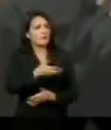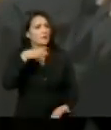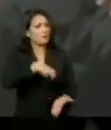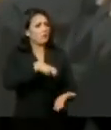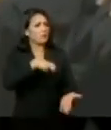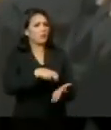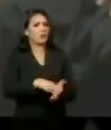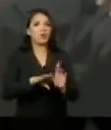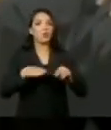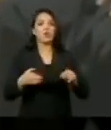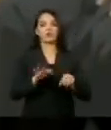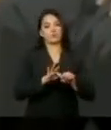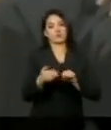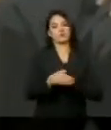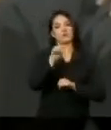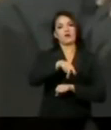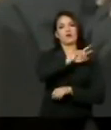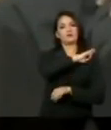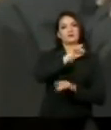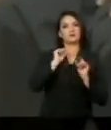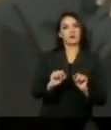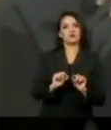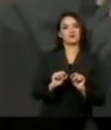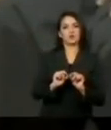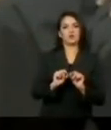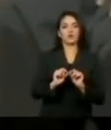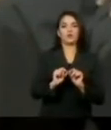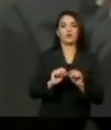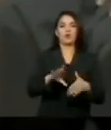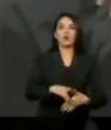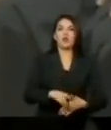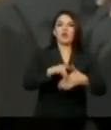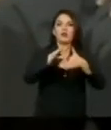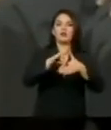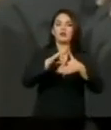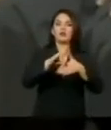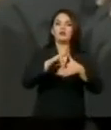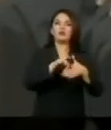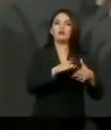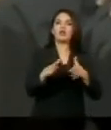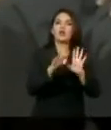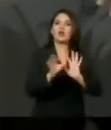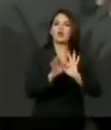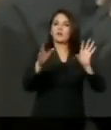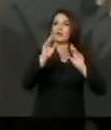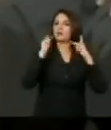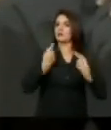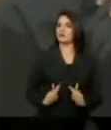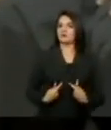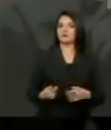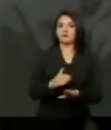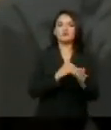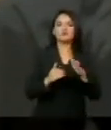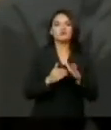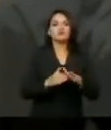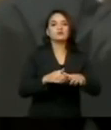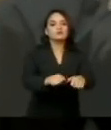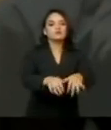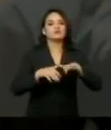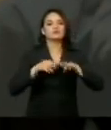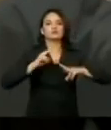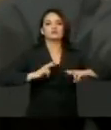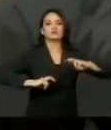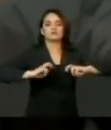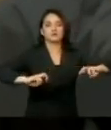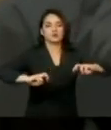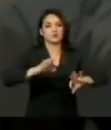missão institucional e constitucional liderar o caminho das liberdades humanas as cortes constitucionais só se engrandecem na medida em